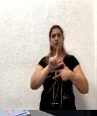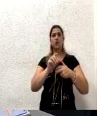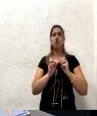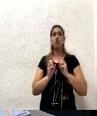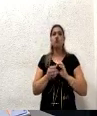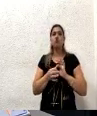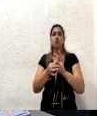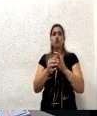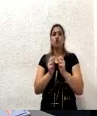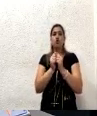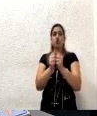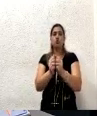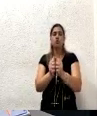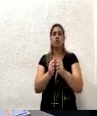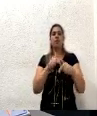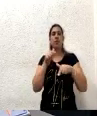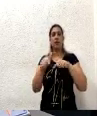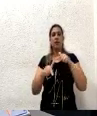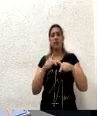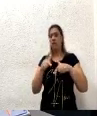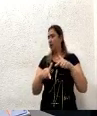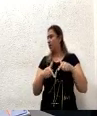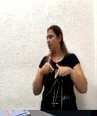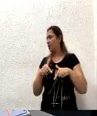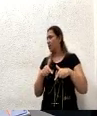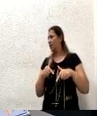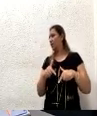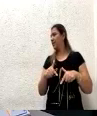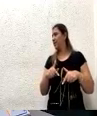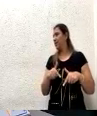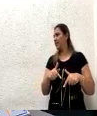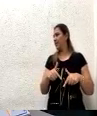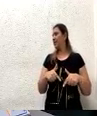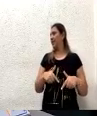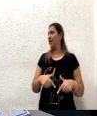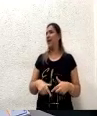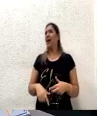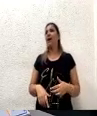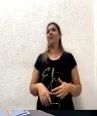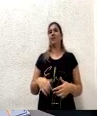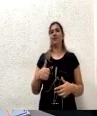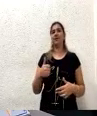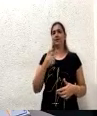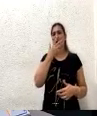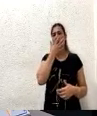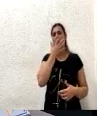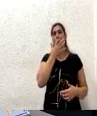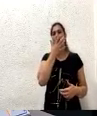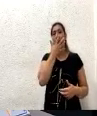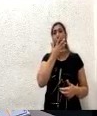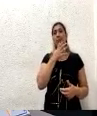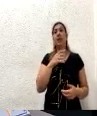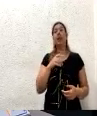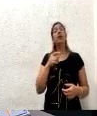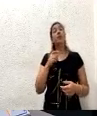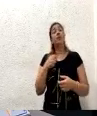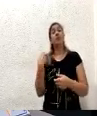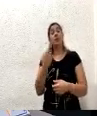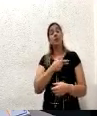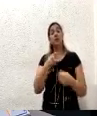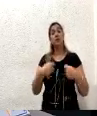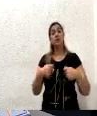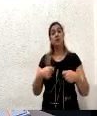que falar, tem que agradecer, tem que valorizar. Independente de ser a favor, ser contra, enfim. E o